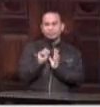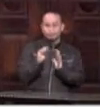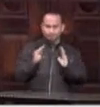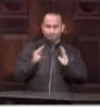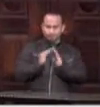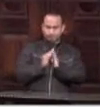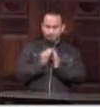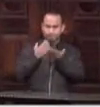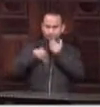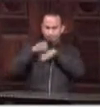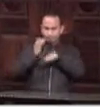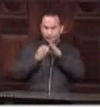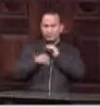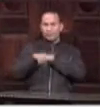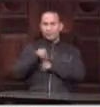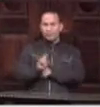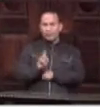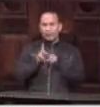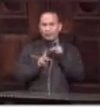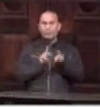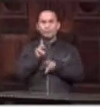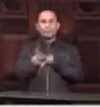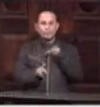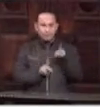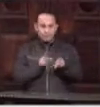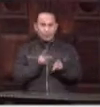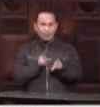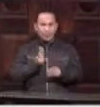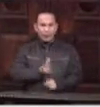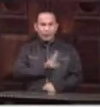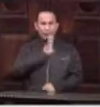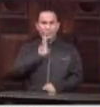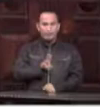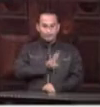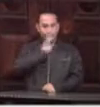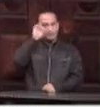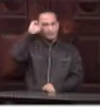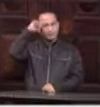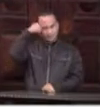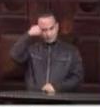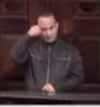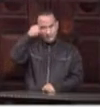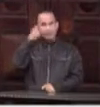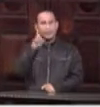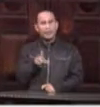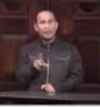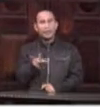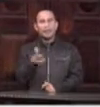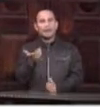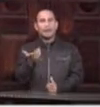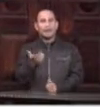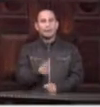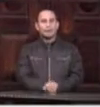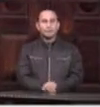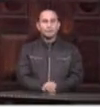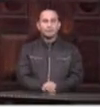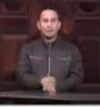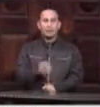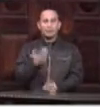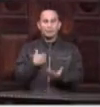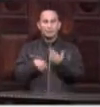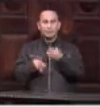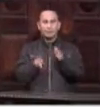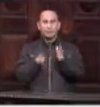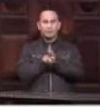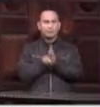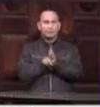legítimos, que são as populações das religiões de matriz africana, que são, né, os herdeiros da